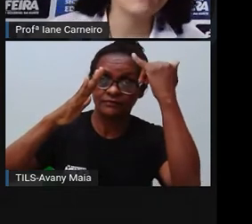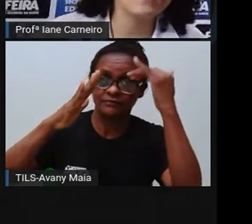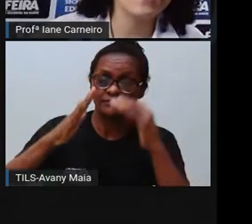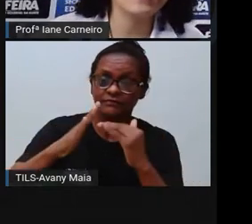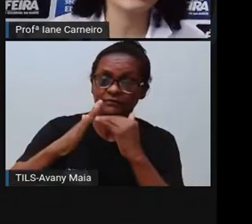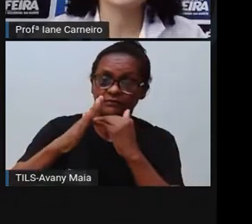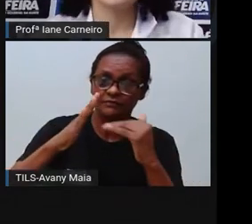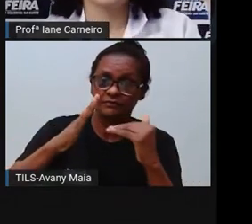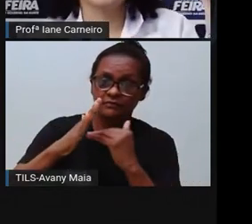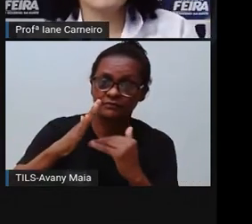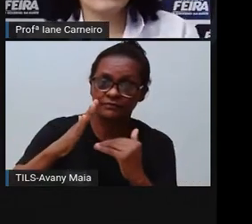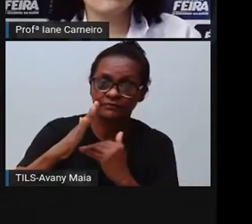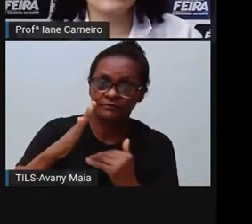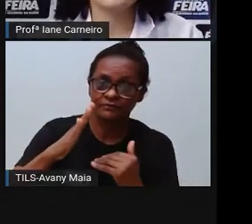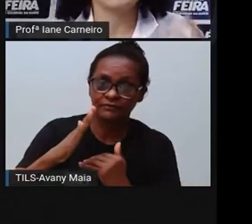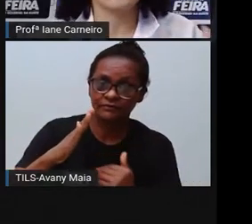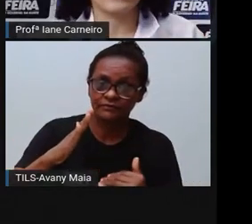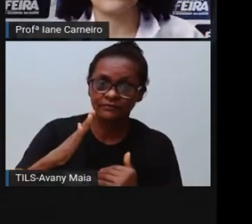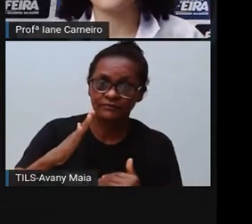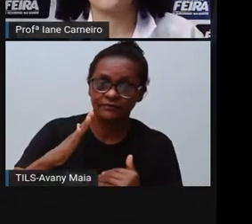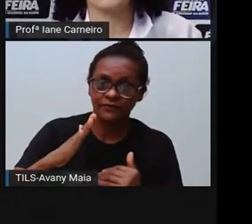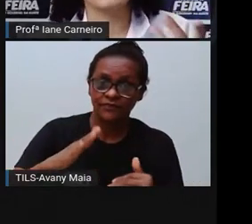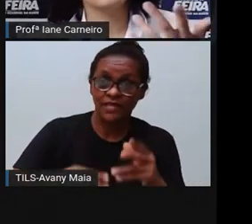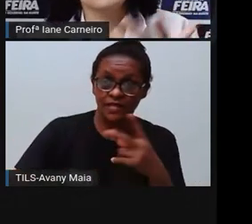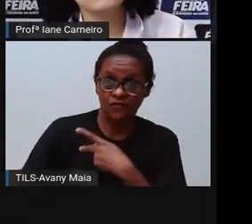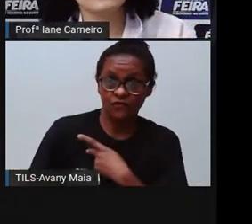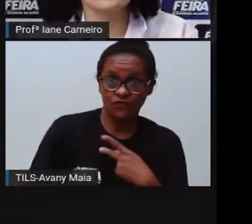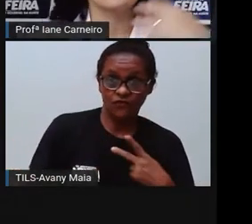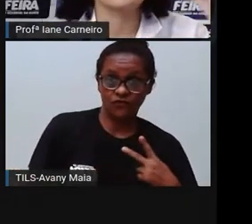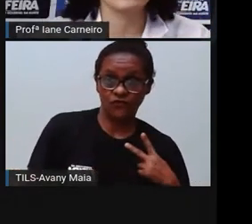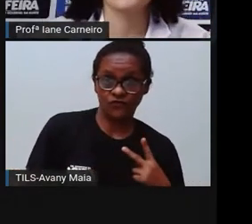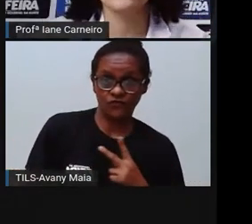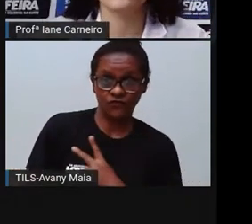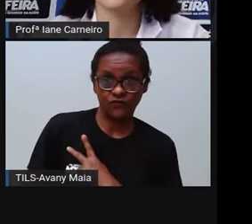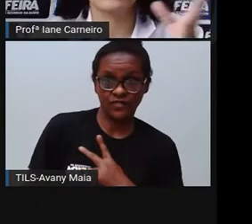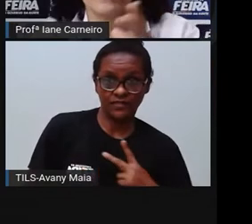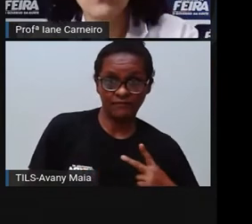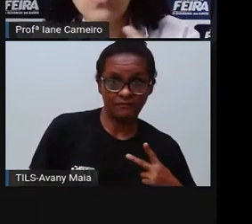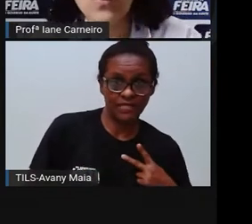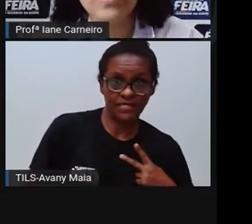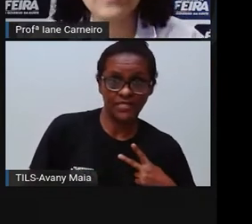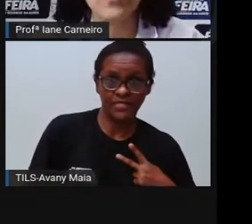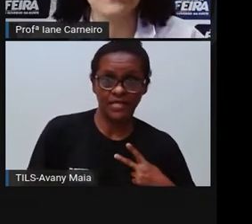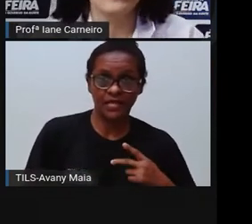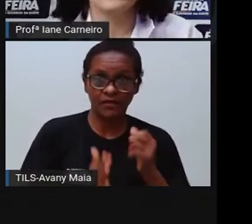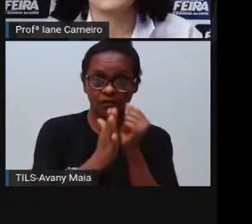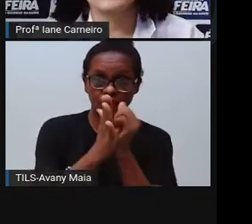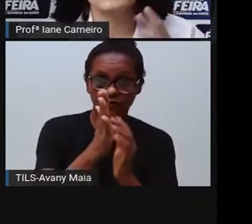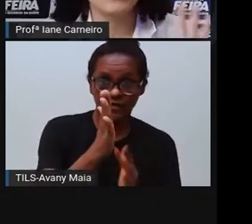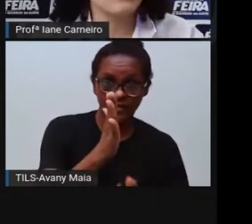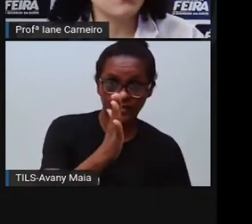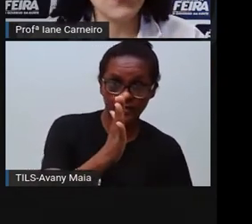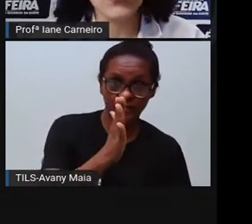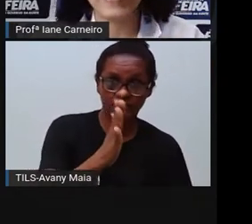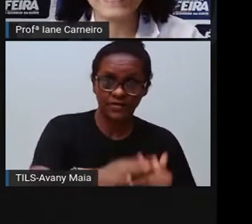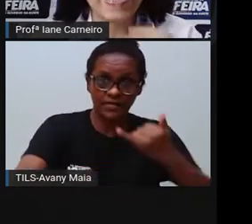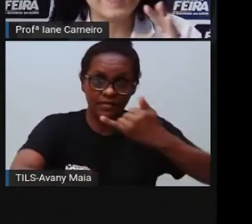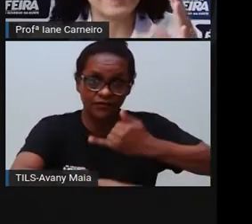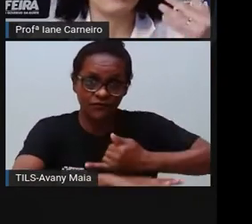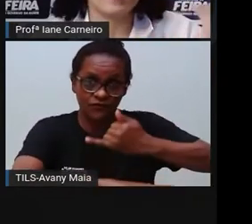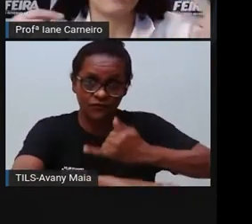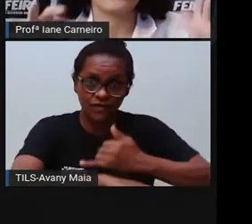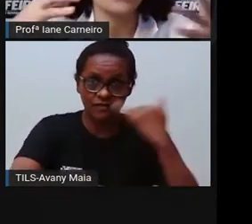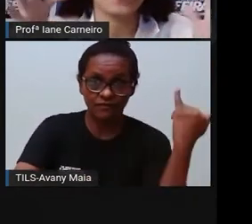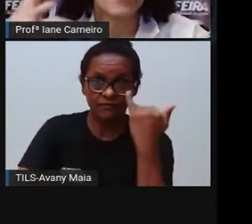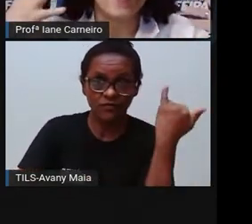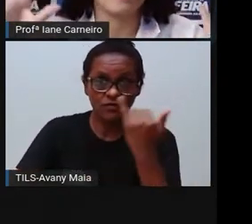têm vitaminas, fibras e ferro, né? Como as frutas, as verduras, os legumes, ó. Então aqui tem todo tipo de fruta. E esses